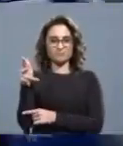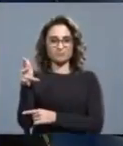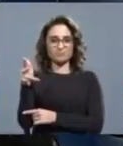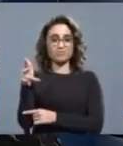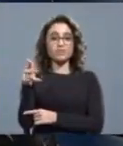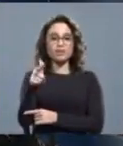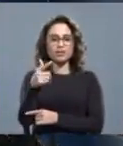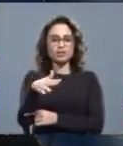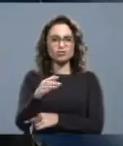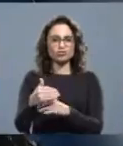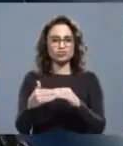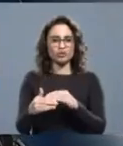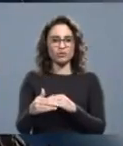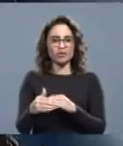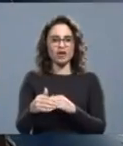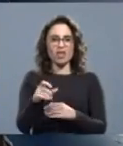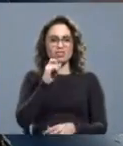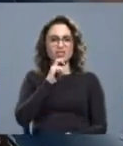o feijão.